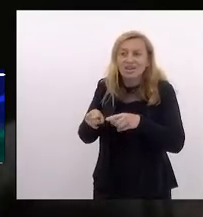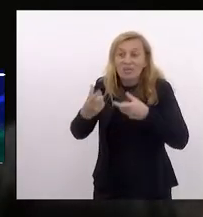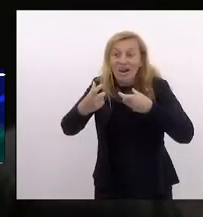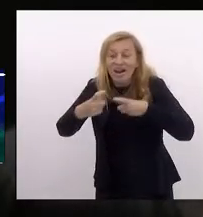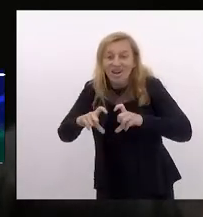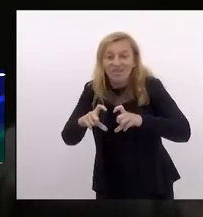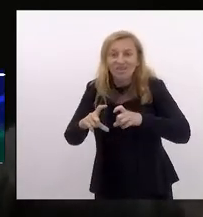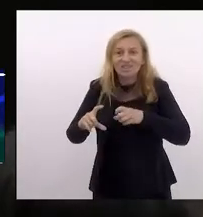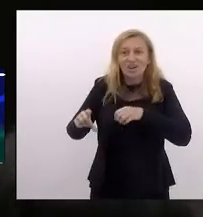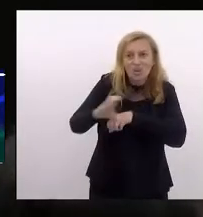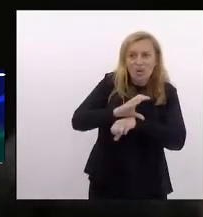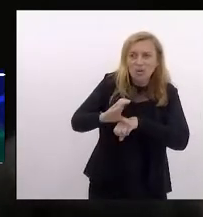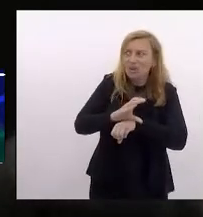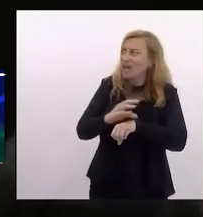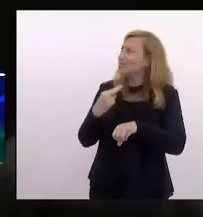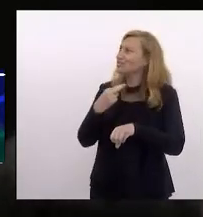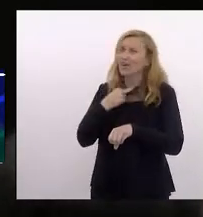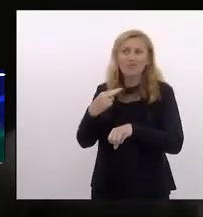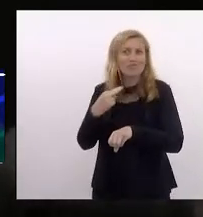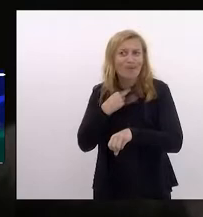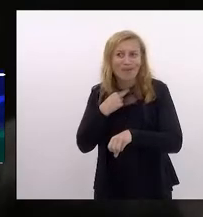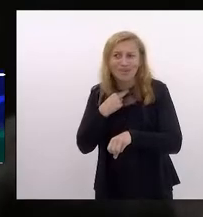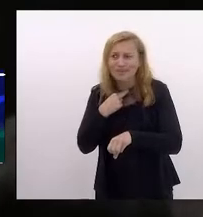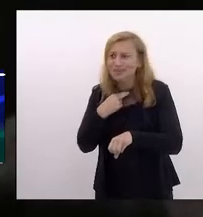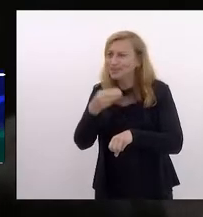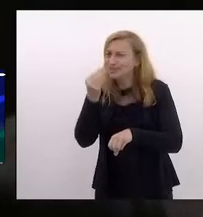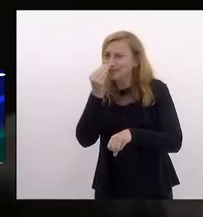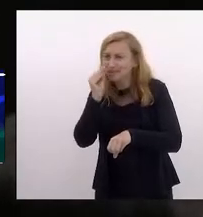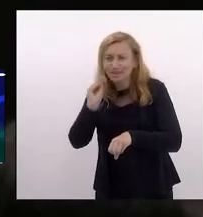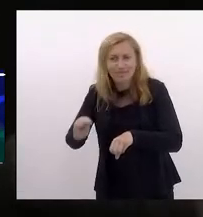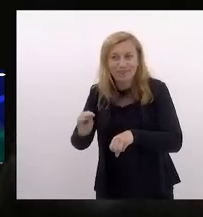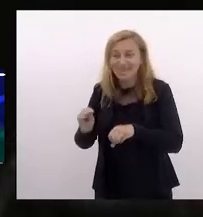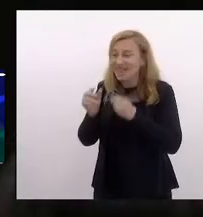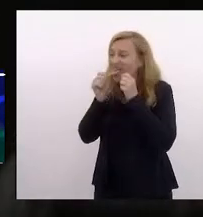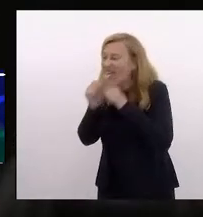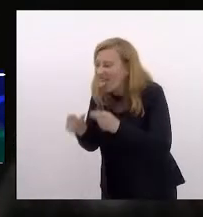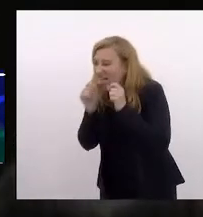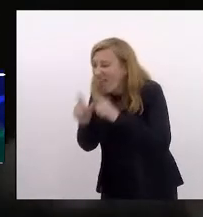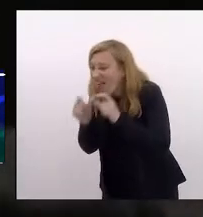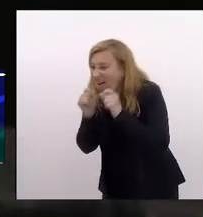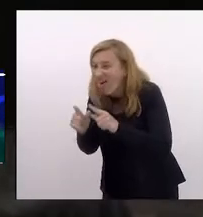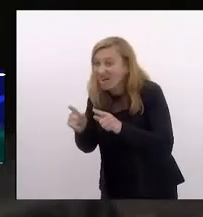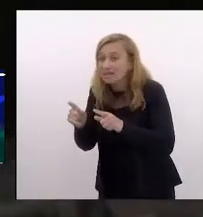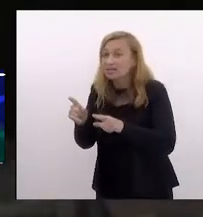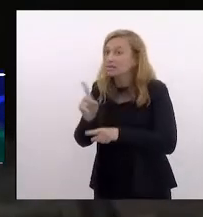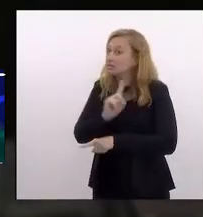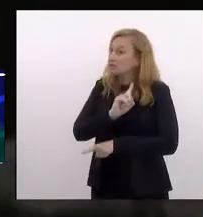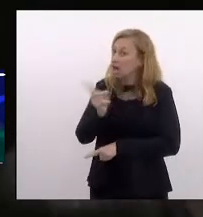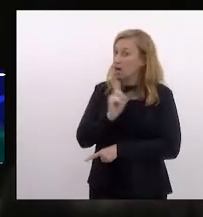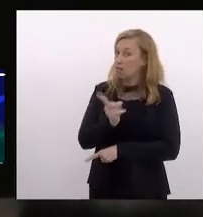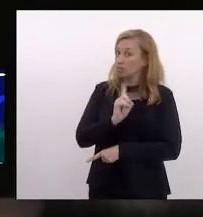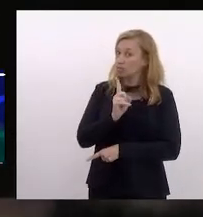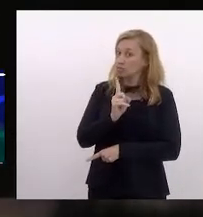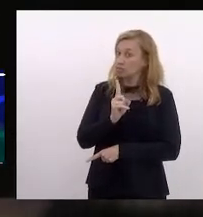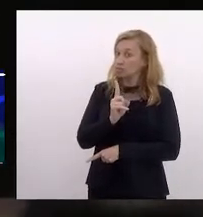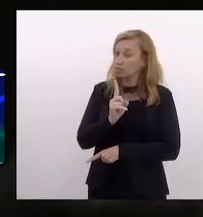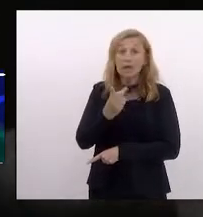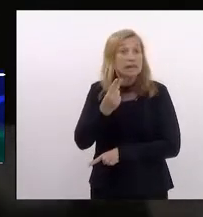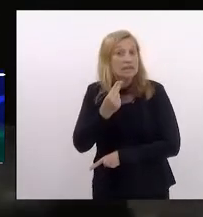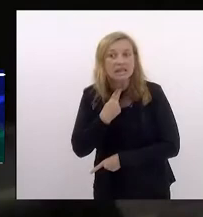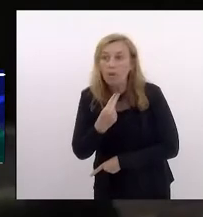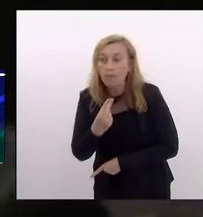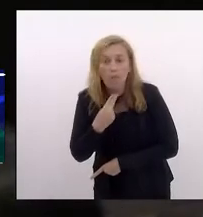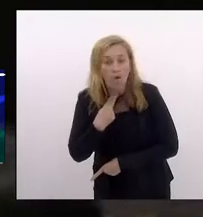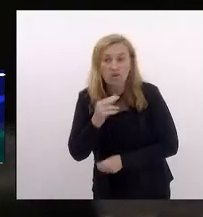constituição eu não posso desqualificar xingar desmerecer não devo e não posso